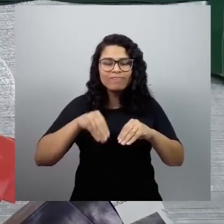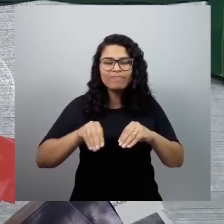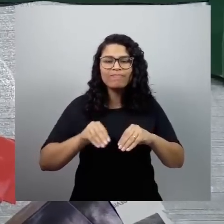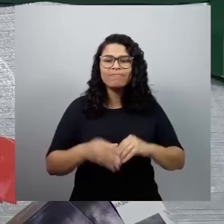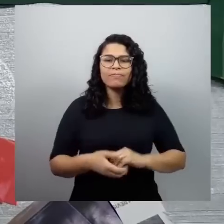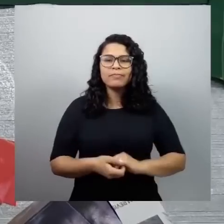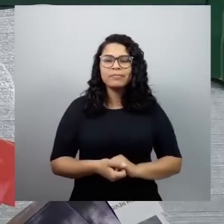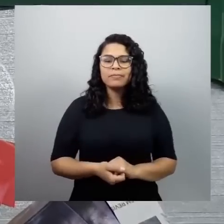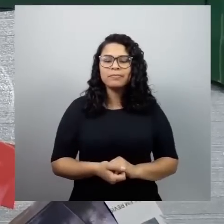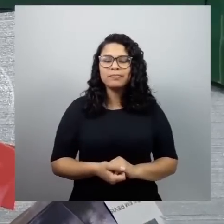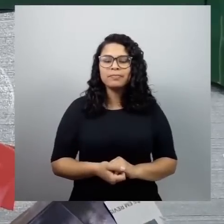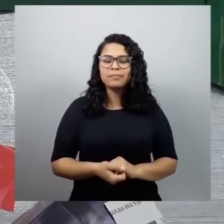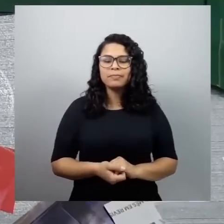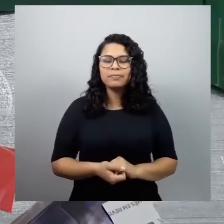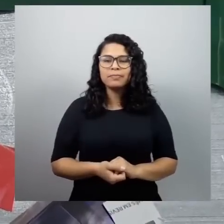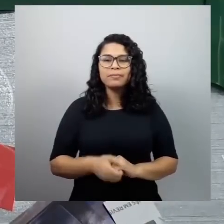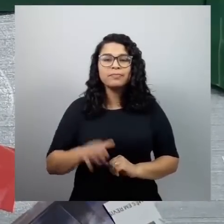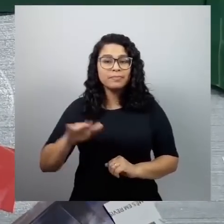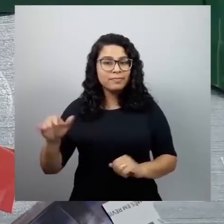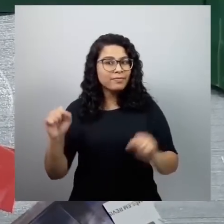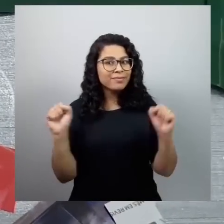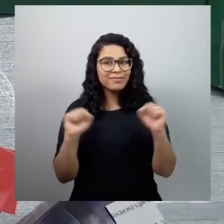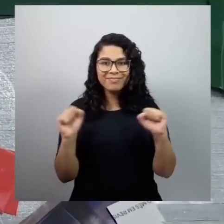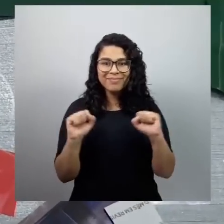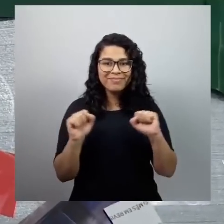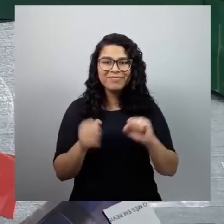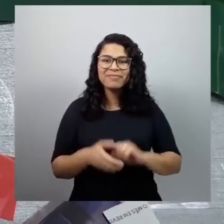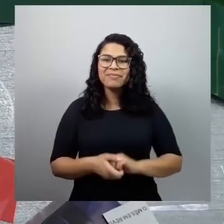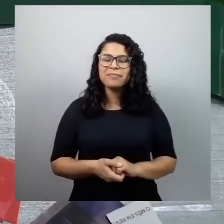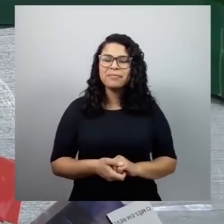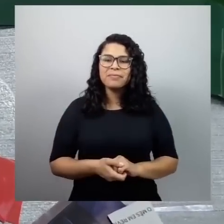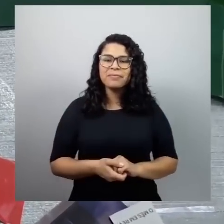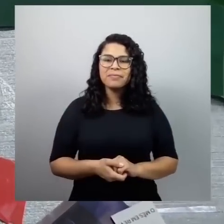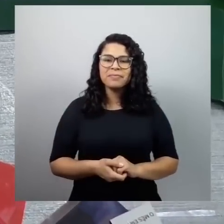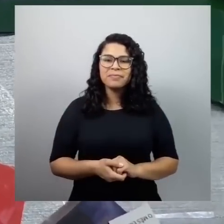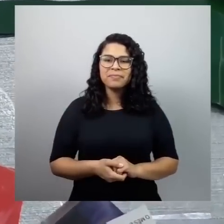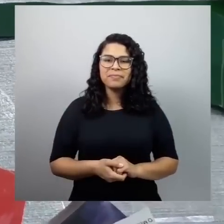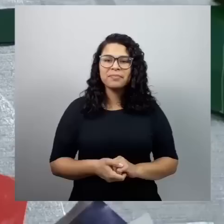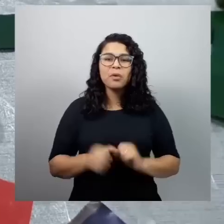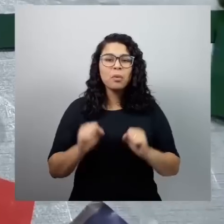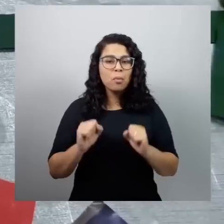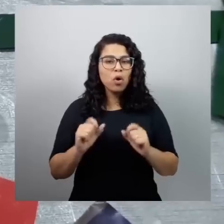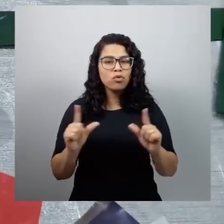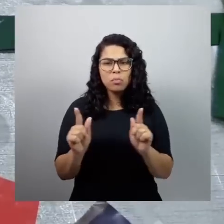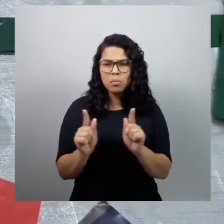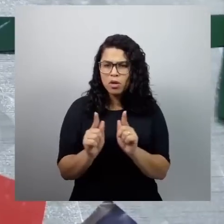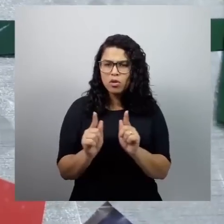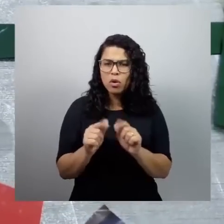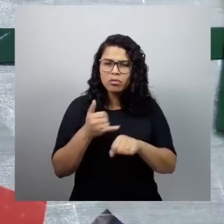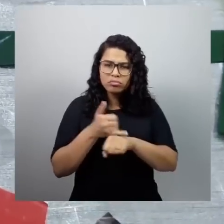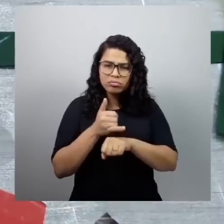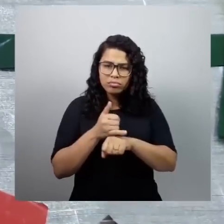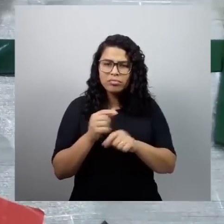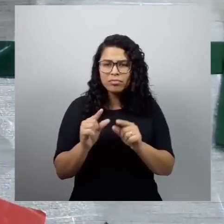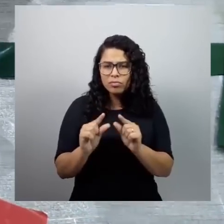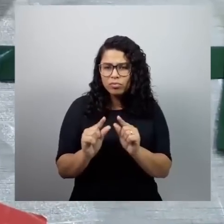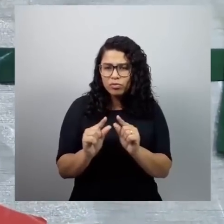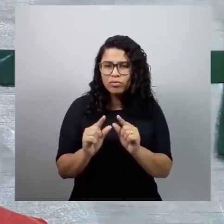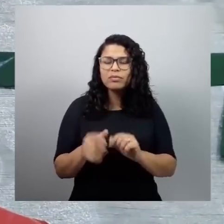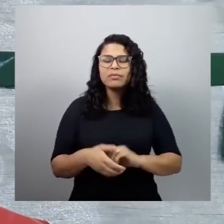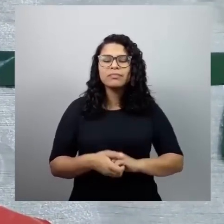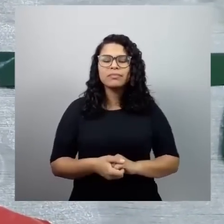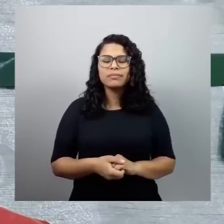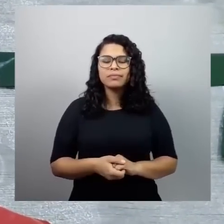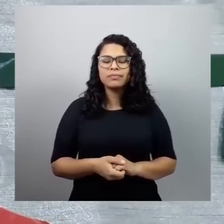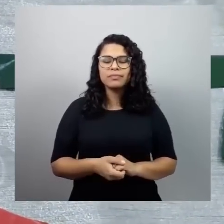Então, olha, a criança vai adorar. Pode cortar menos, não precisa ser metade de uma palhinha de aço,